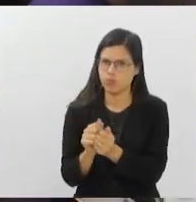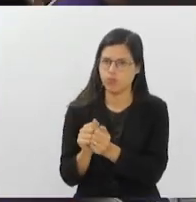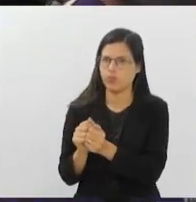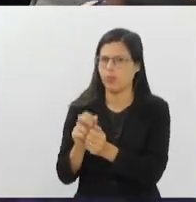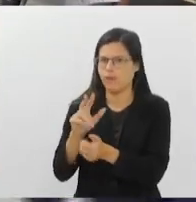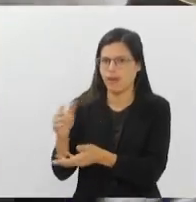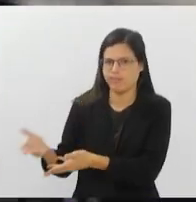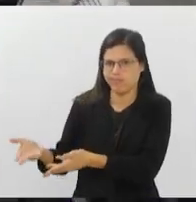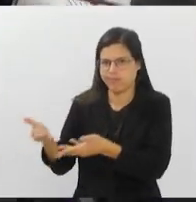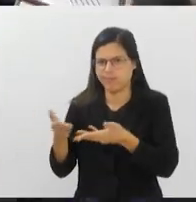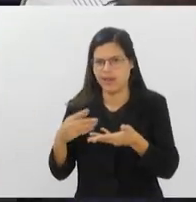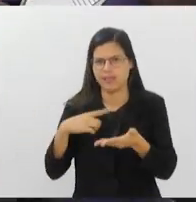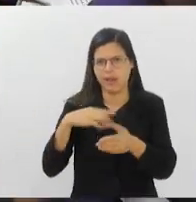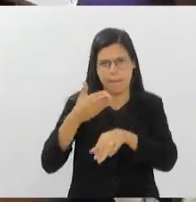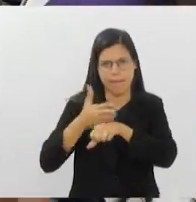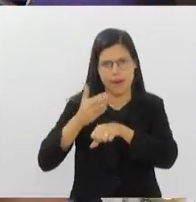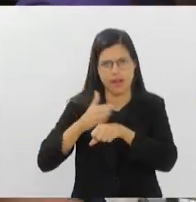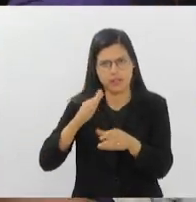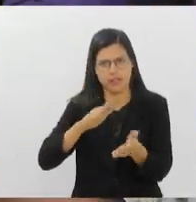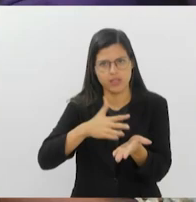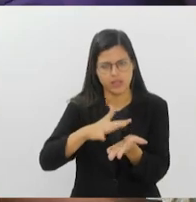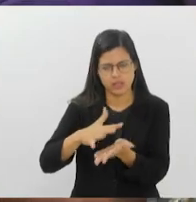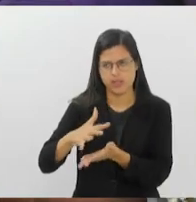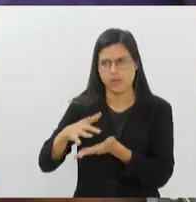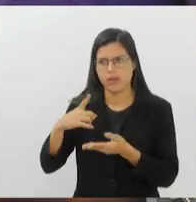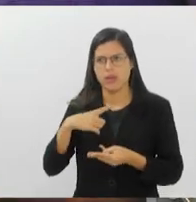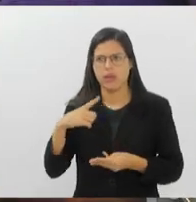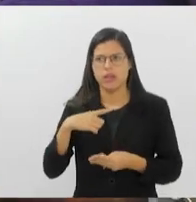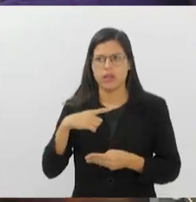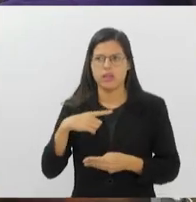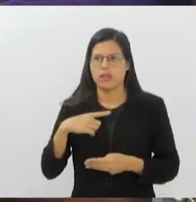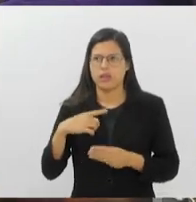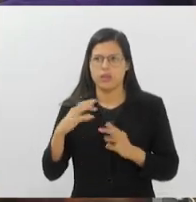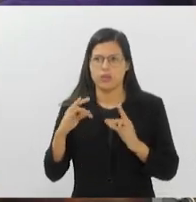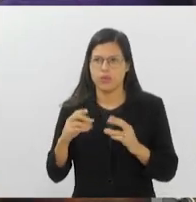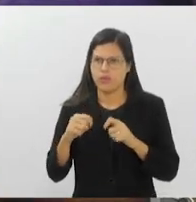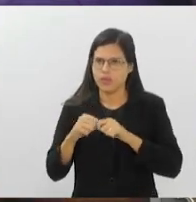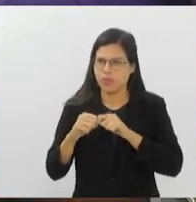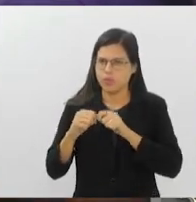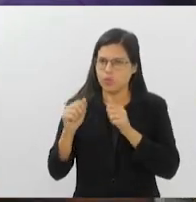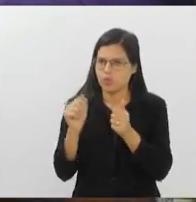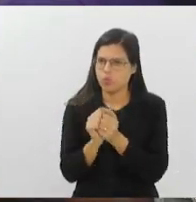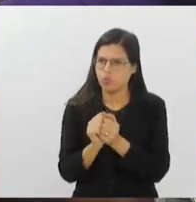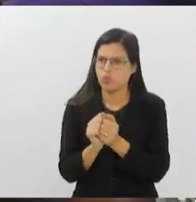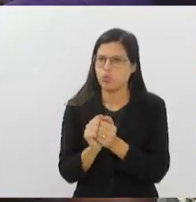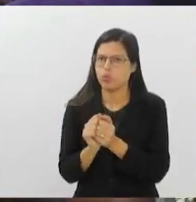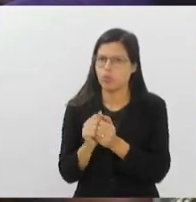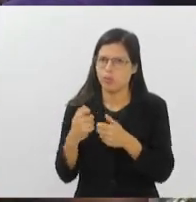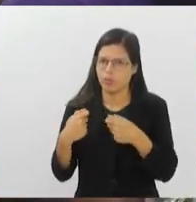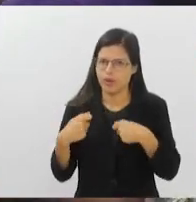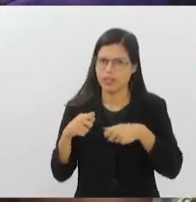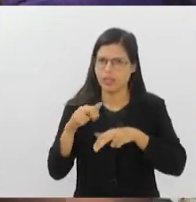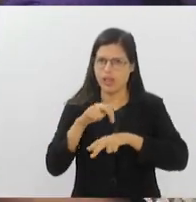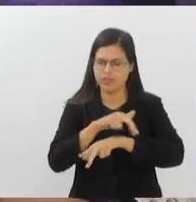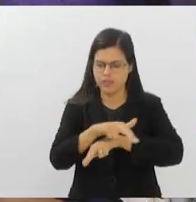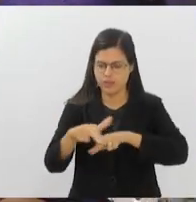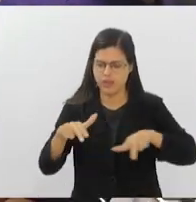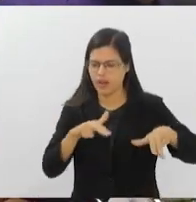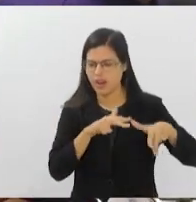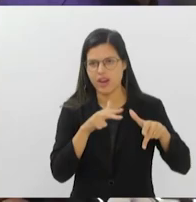saída da bateria, tem ateliê. Façamos aí tudo junto, que não tem como lidar com a diferença se a gente também não reunir os